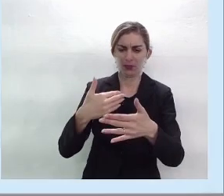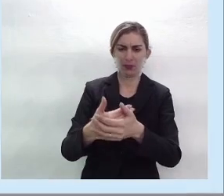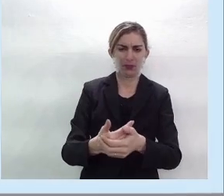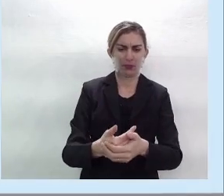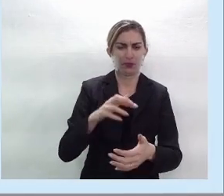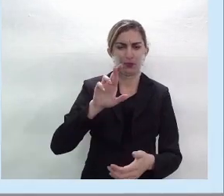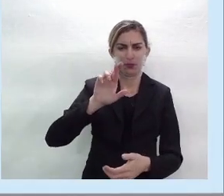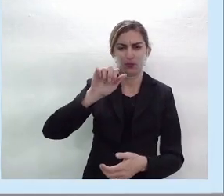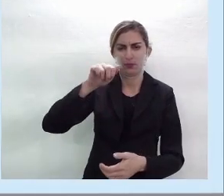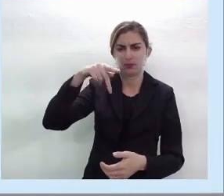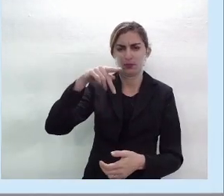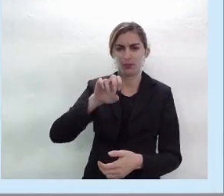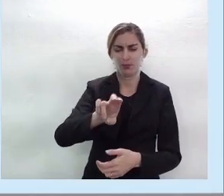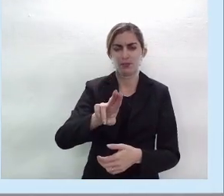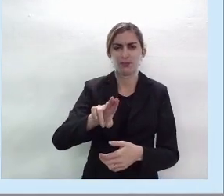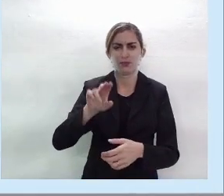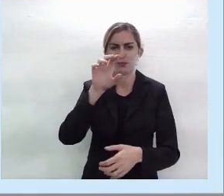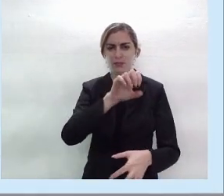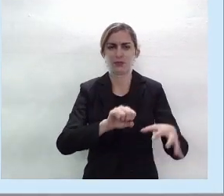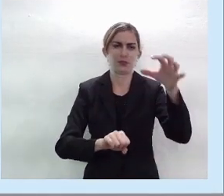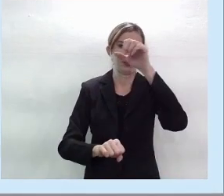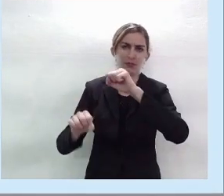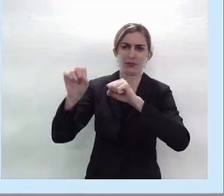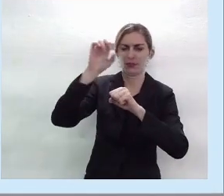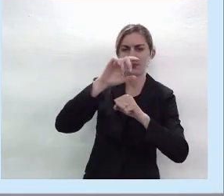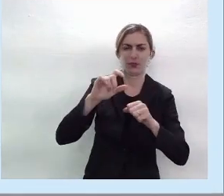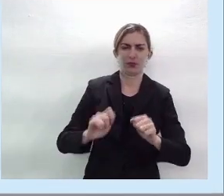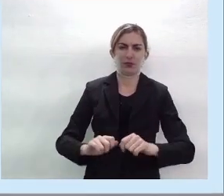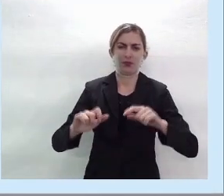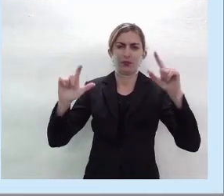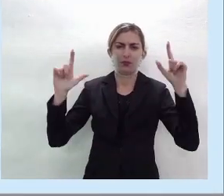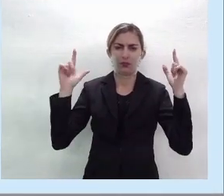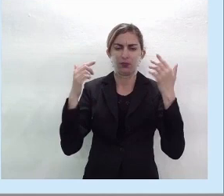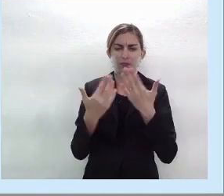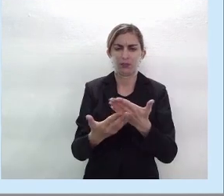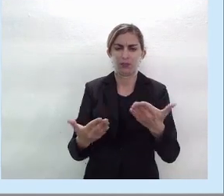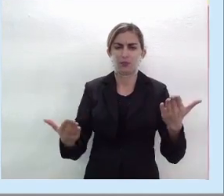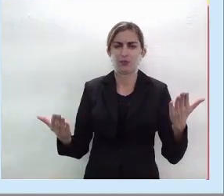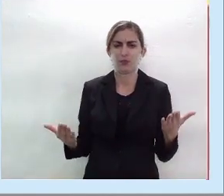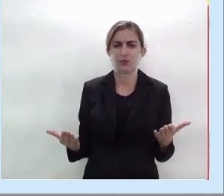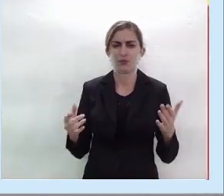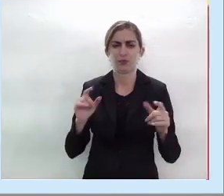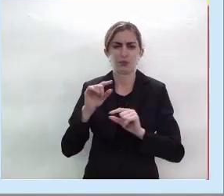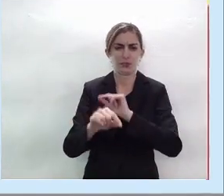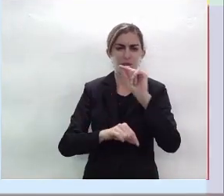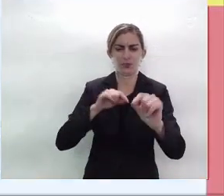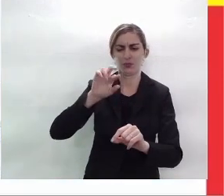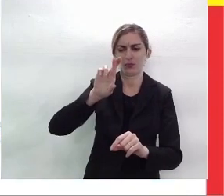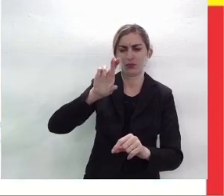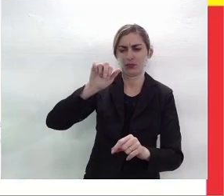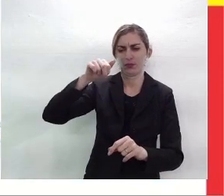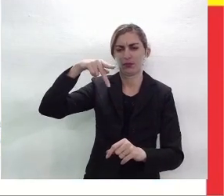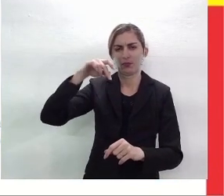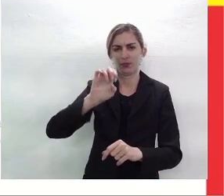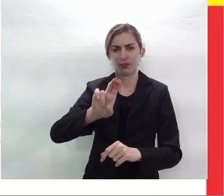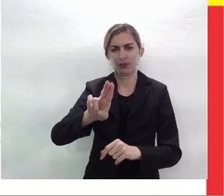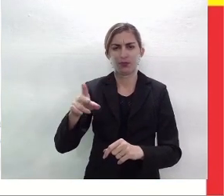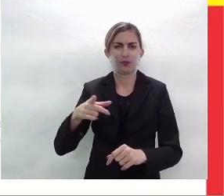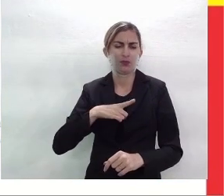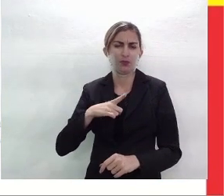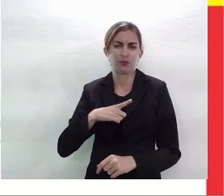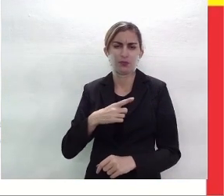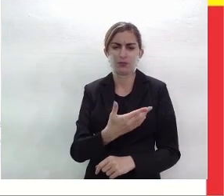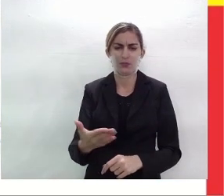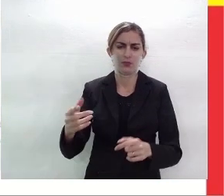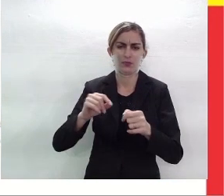uma proximidade do rapel com o alpinismo, né? Na tela apresenta para vocês aí o que o rapel consiste,